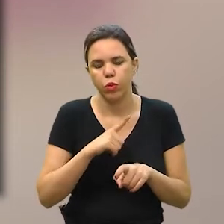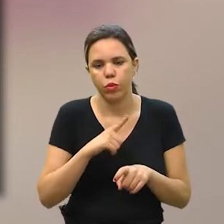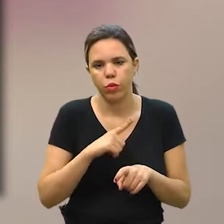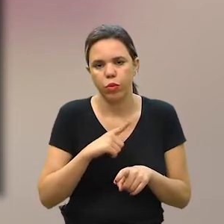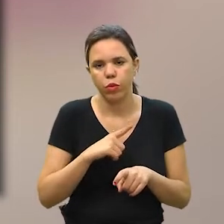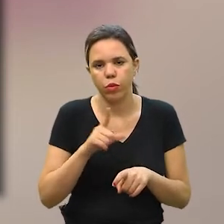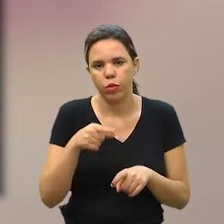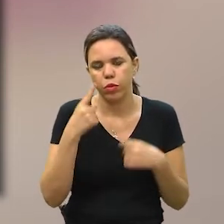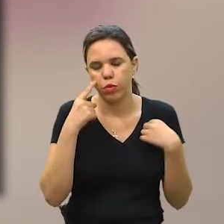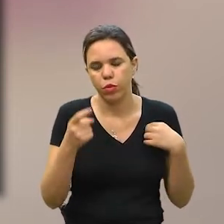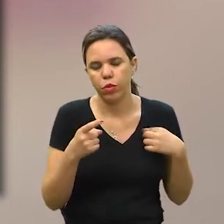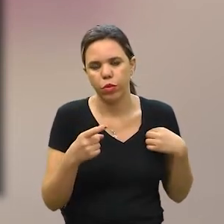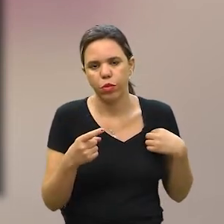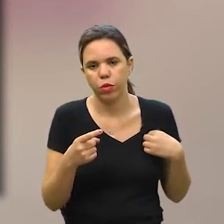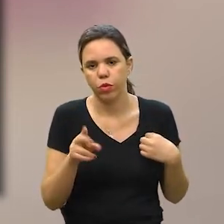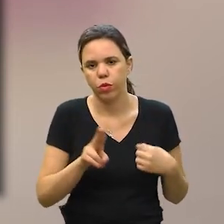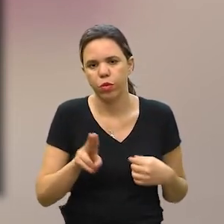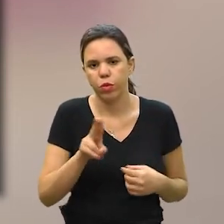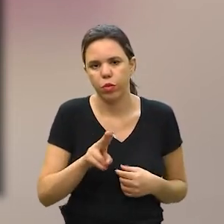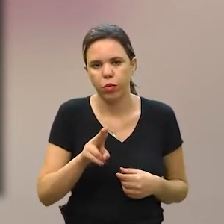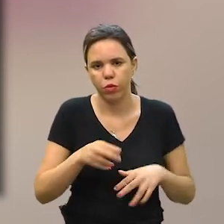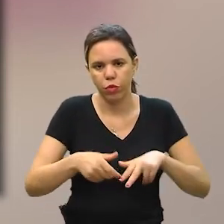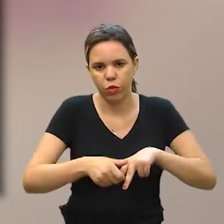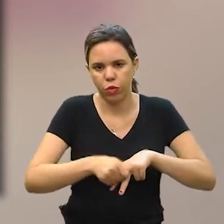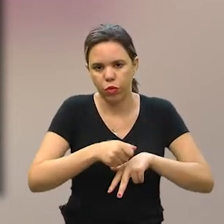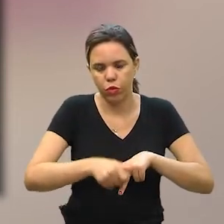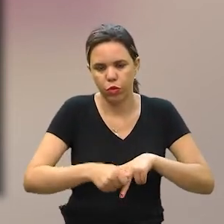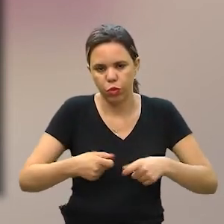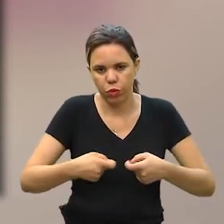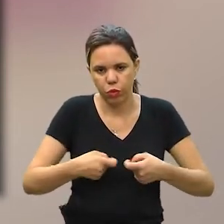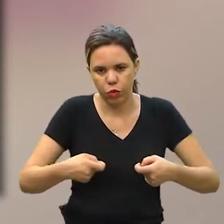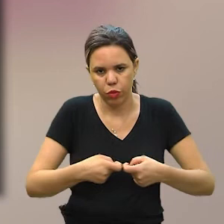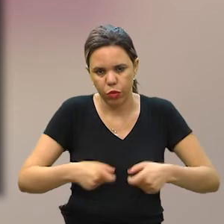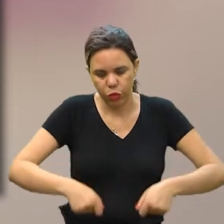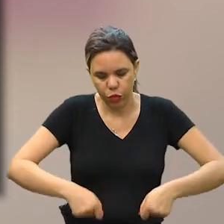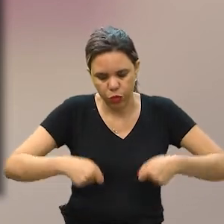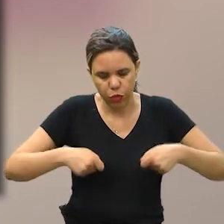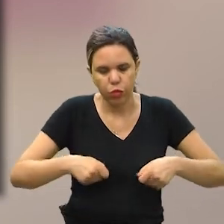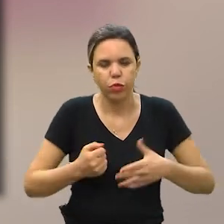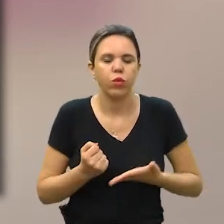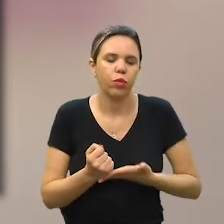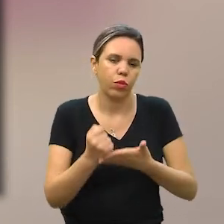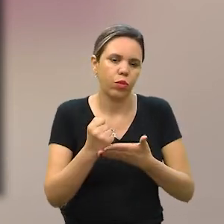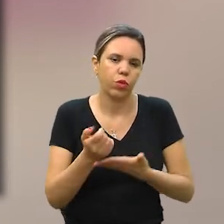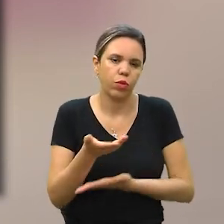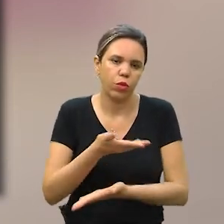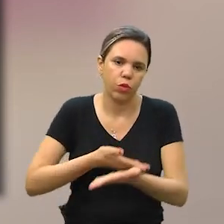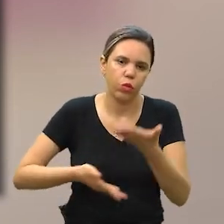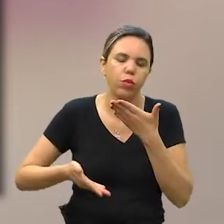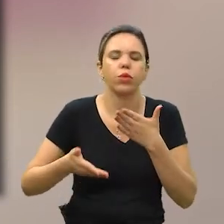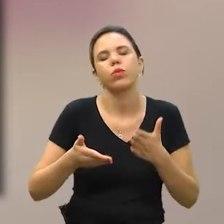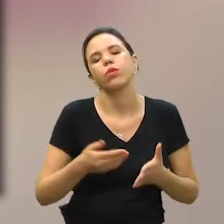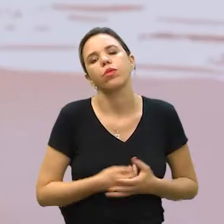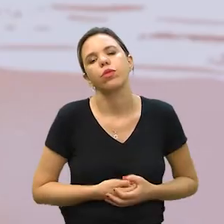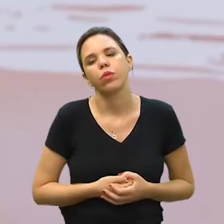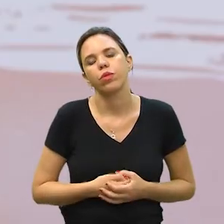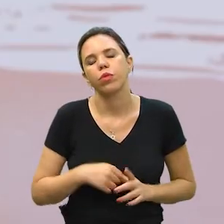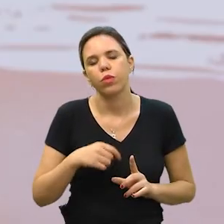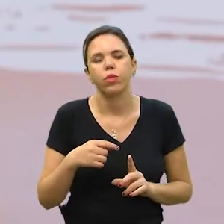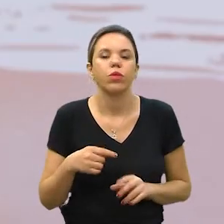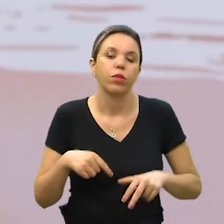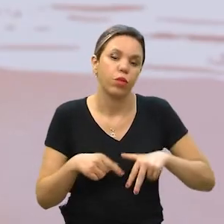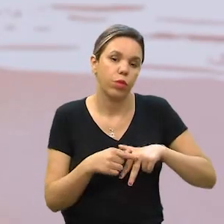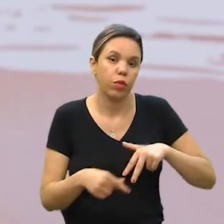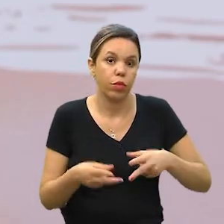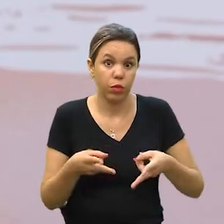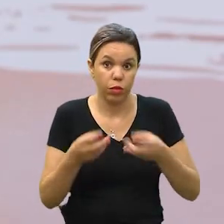ver se não seria interessante usar as meias elásticas de compressão para ajudar a circulação das pernas. E ficar